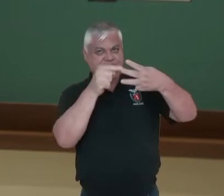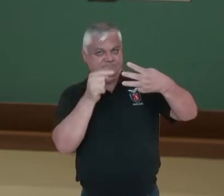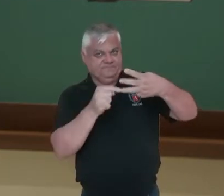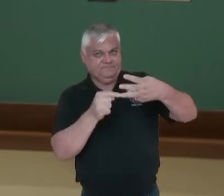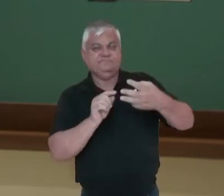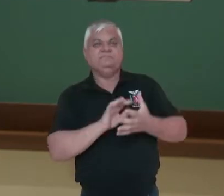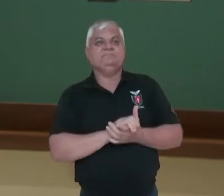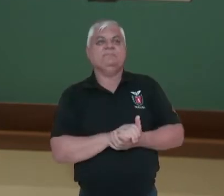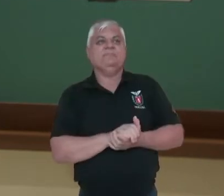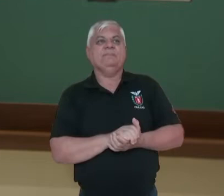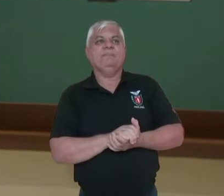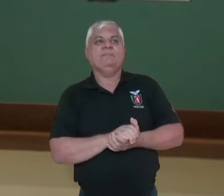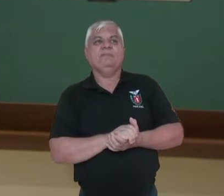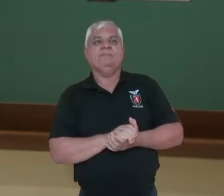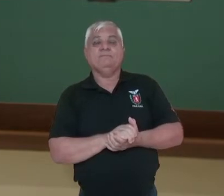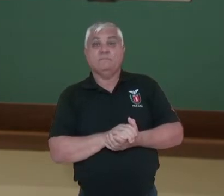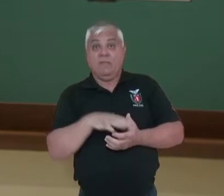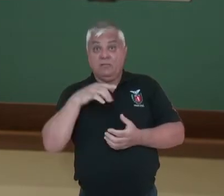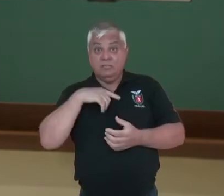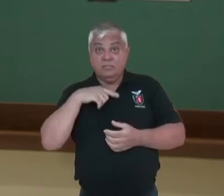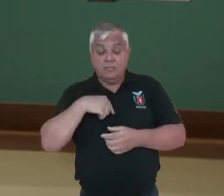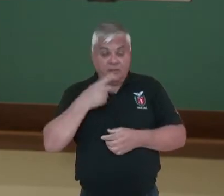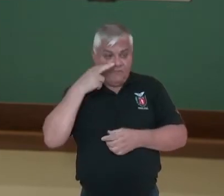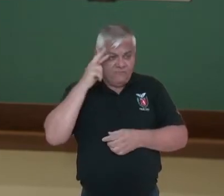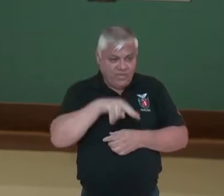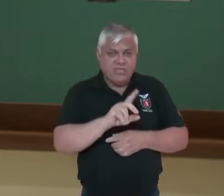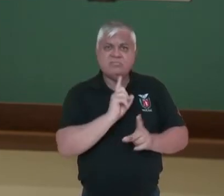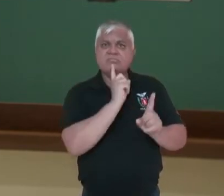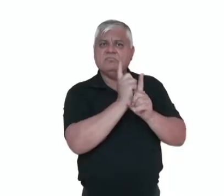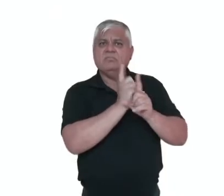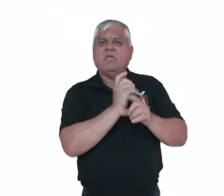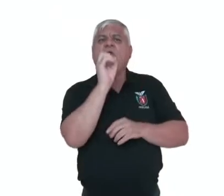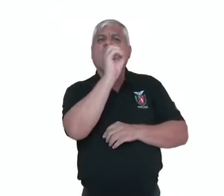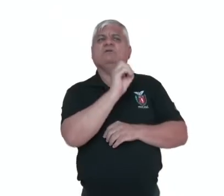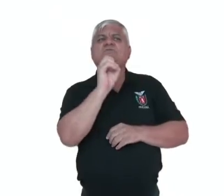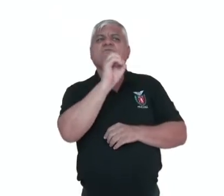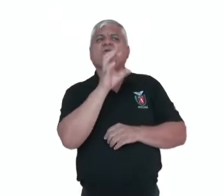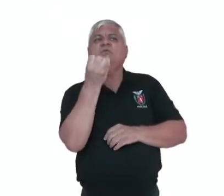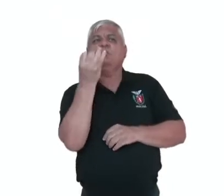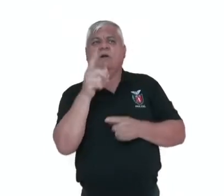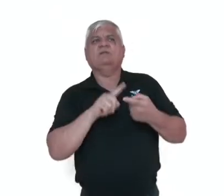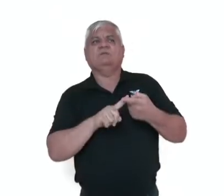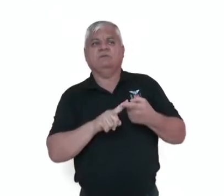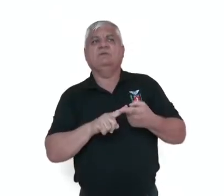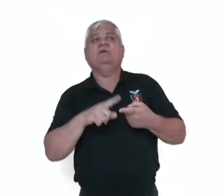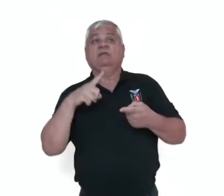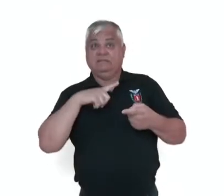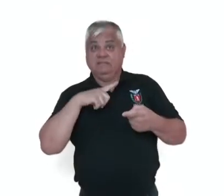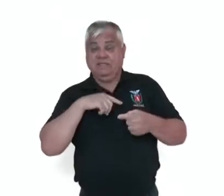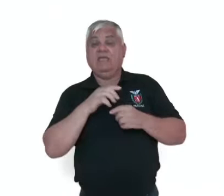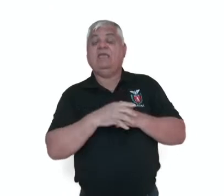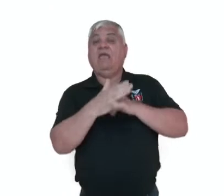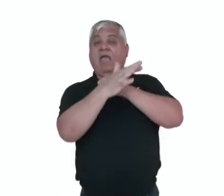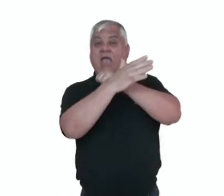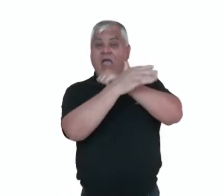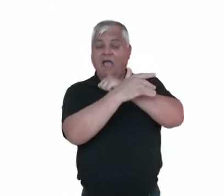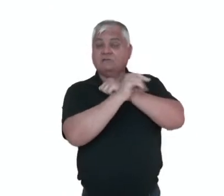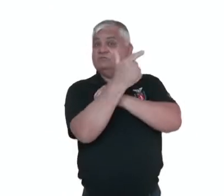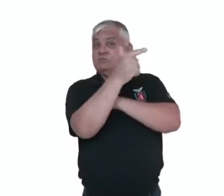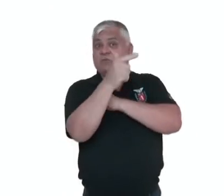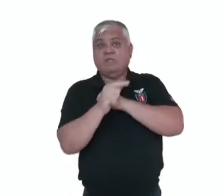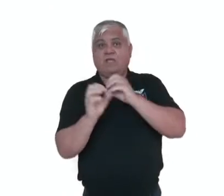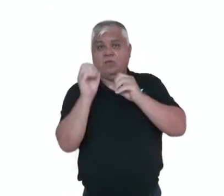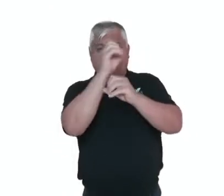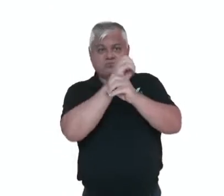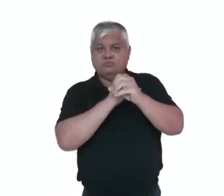classificações. Então, quanto à presença ou ausência de oxigênio, a gente vai ter os hidrácidos, que são os ácidos que não têm